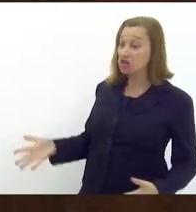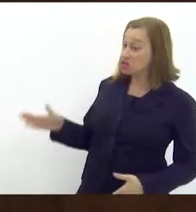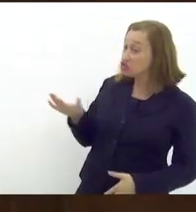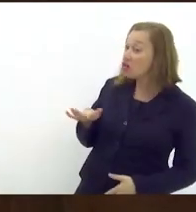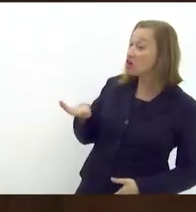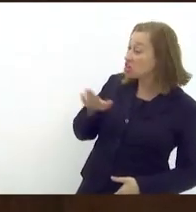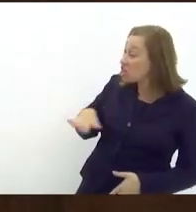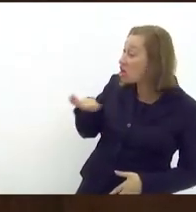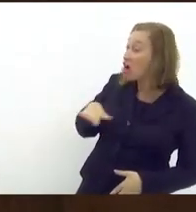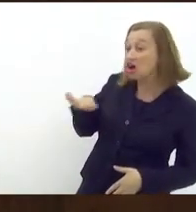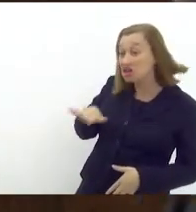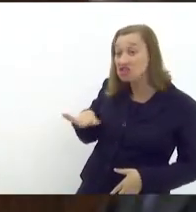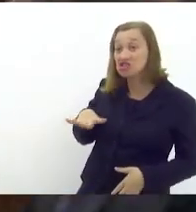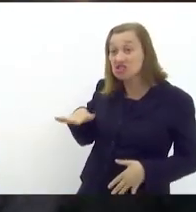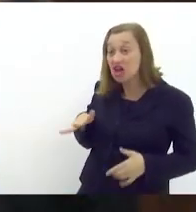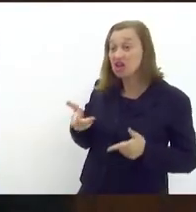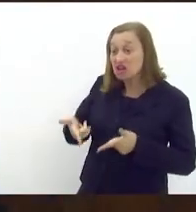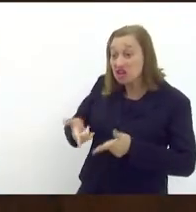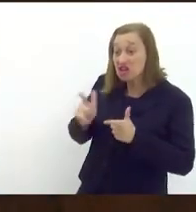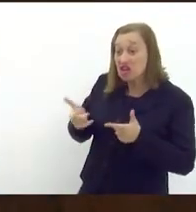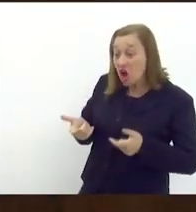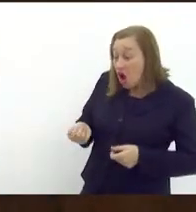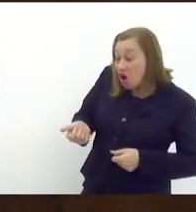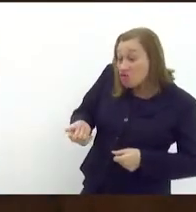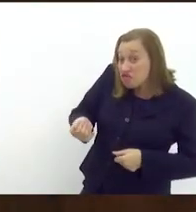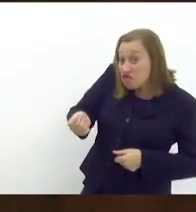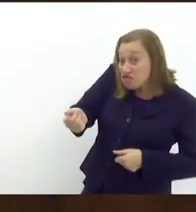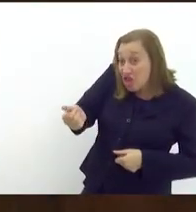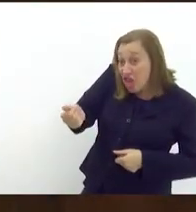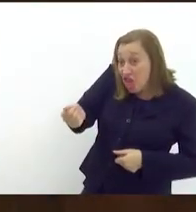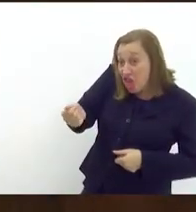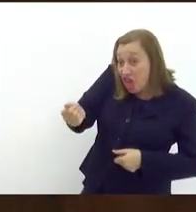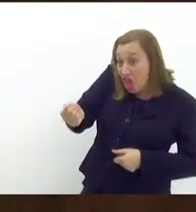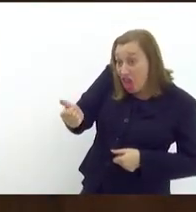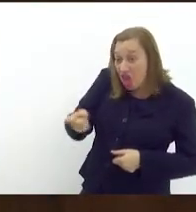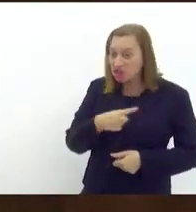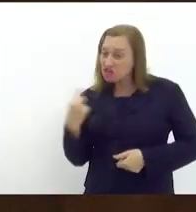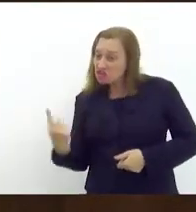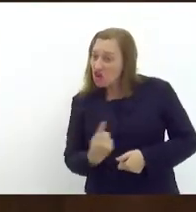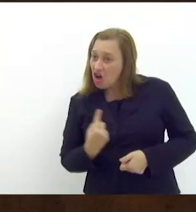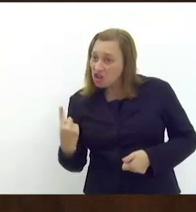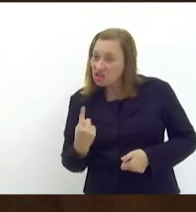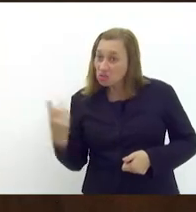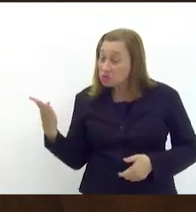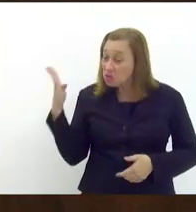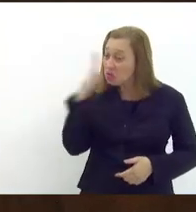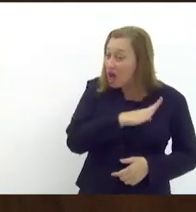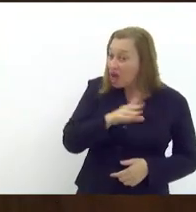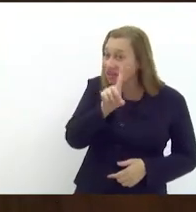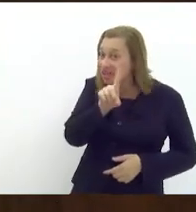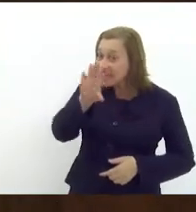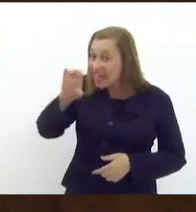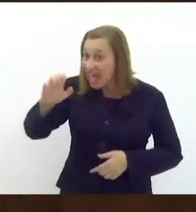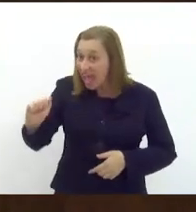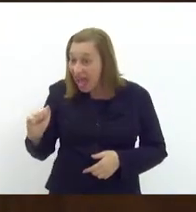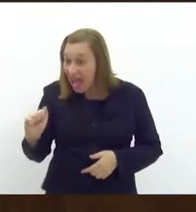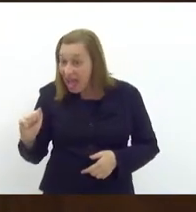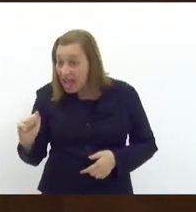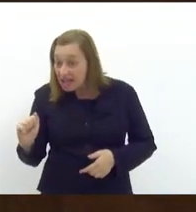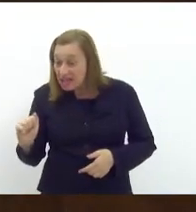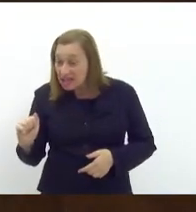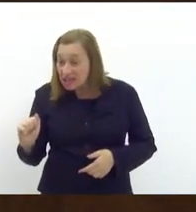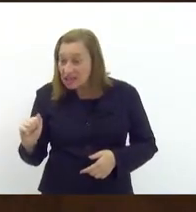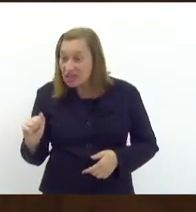que bota para nós é o terror dos terceiros ada e dos meleca